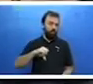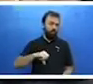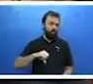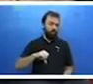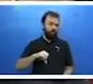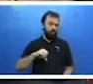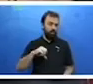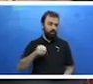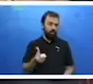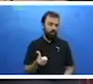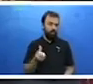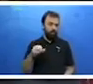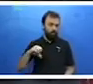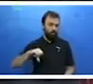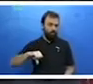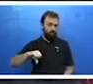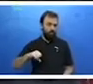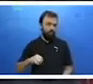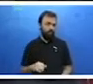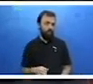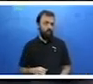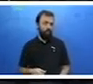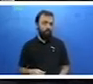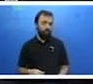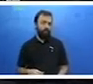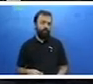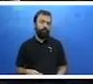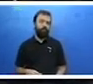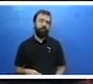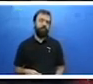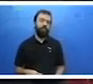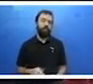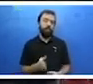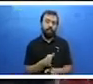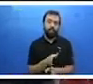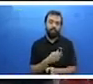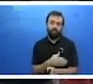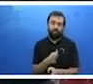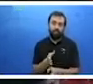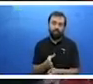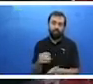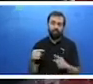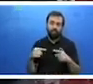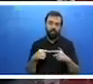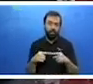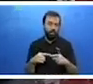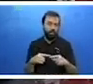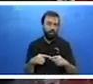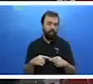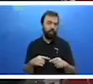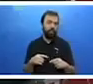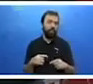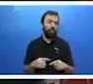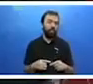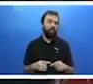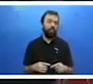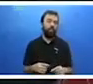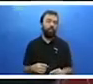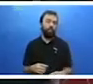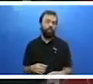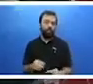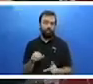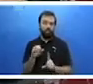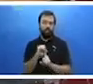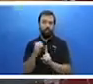entre as regiões, não apenas em relação aos elementos naturais, mas também aos